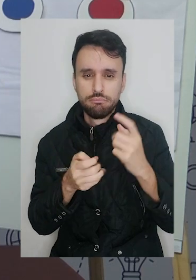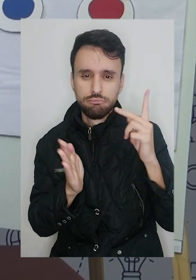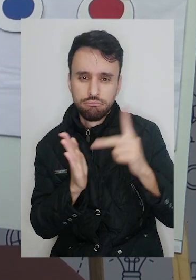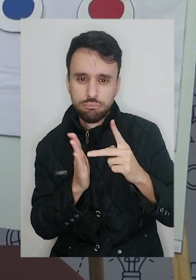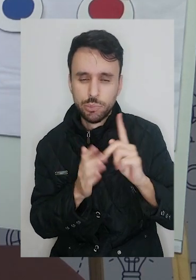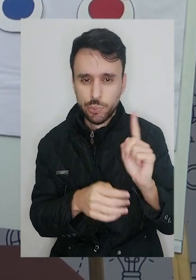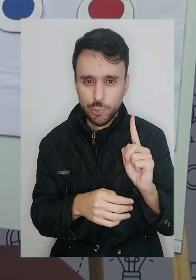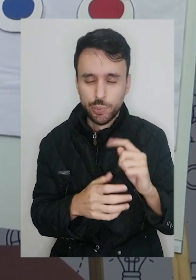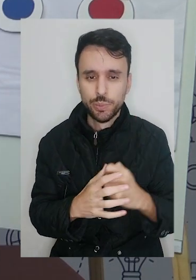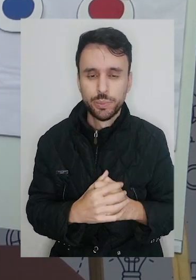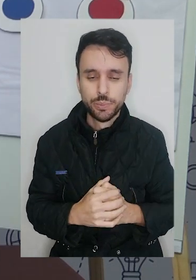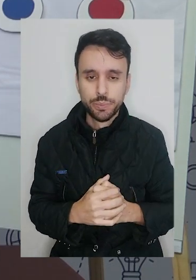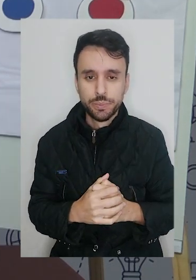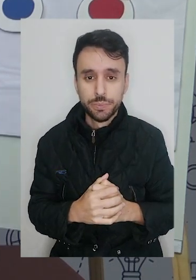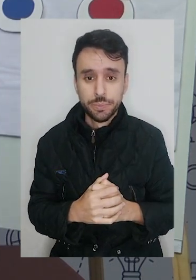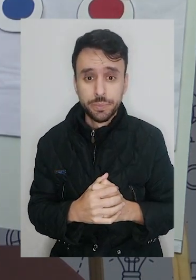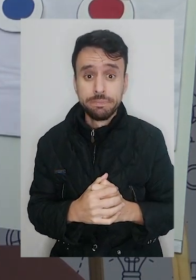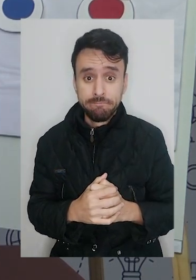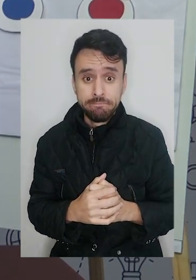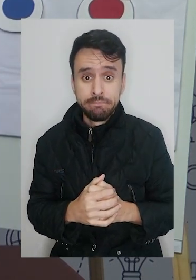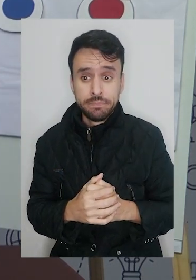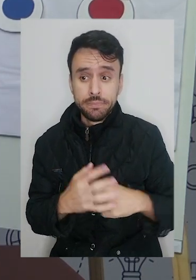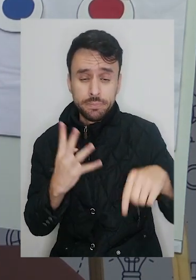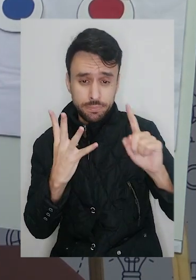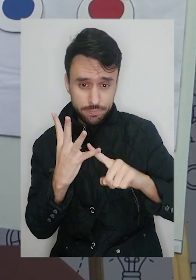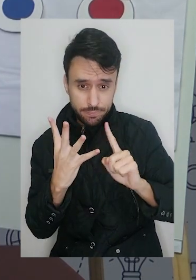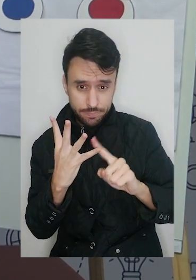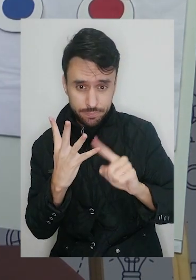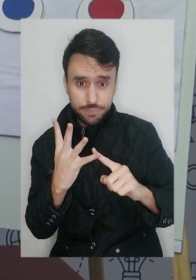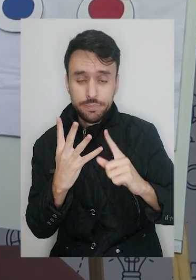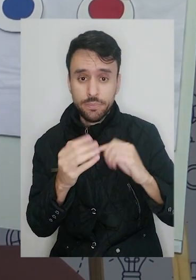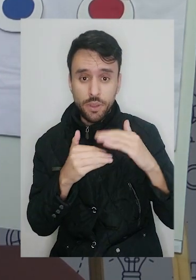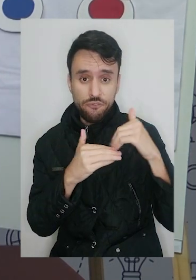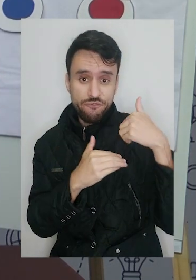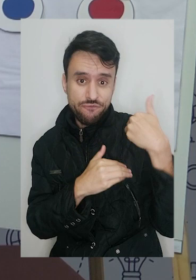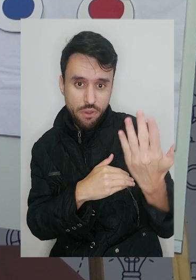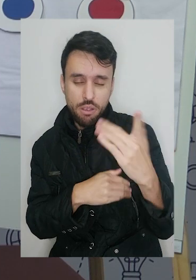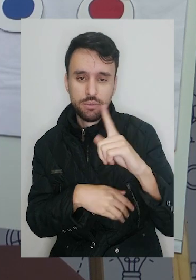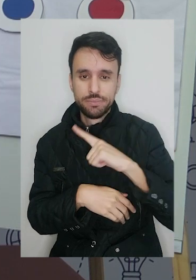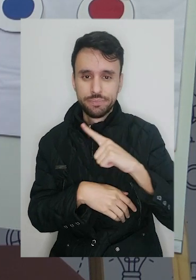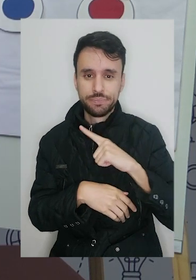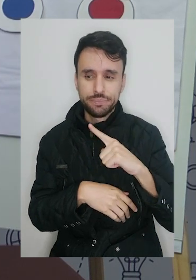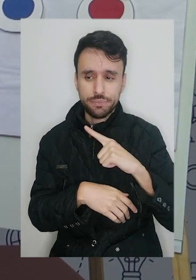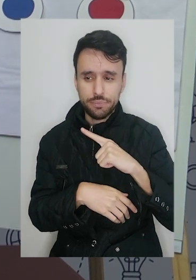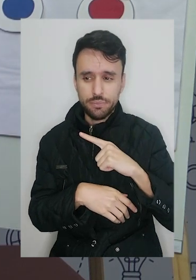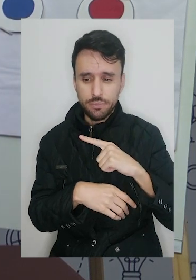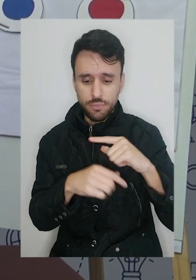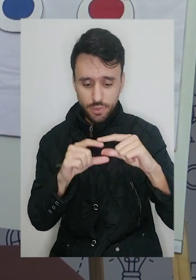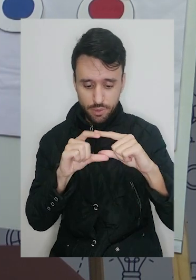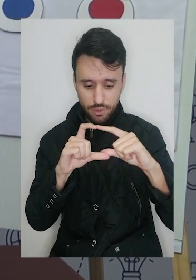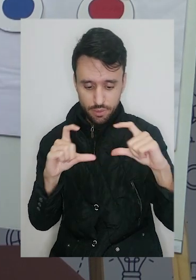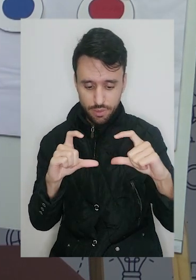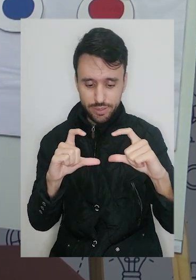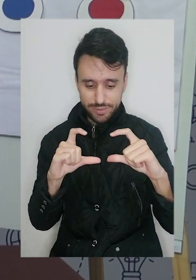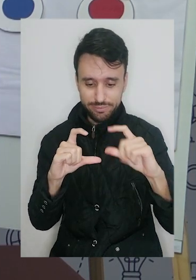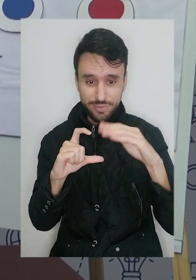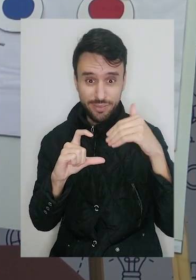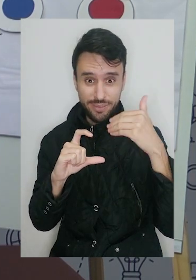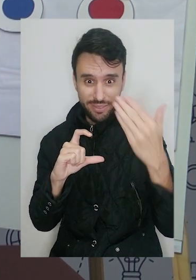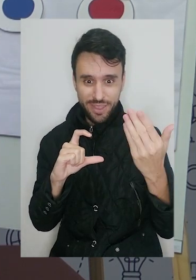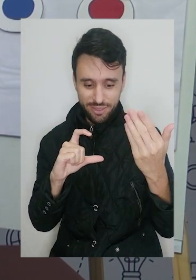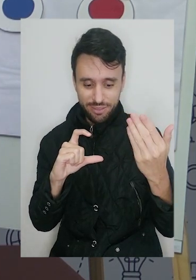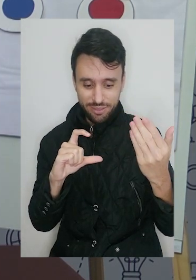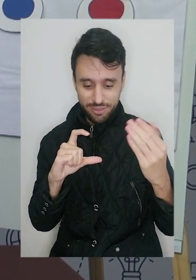bem. Este aqui é um dos termômetros que fica externo, né? Somente essa pontinha fica para o lado de fora e o